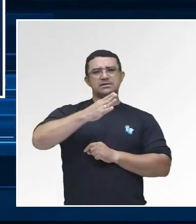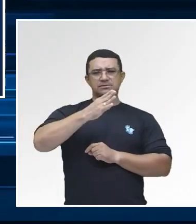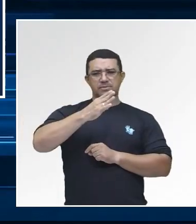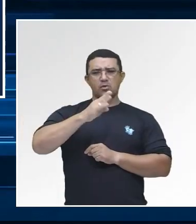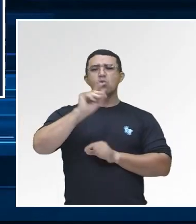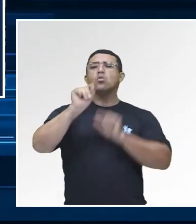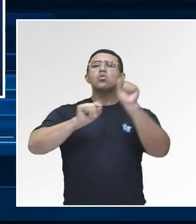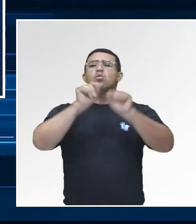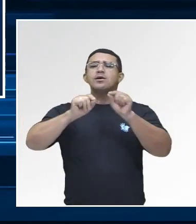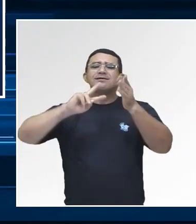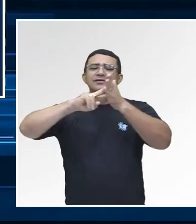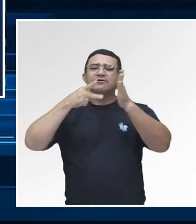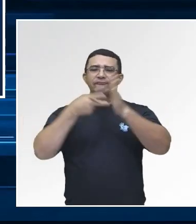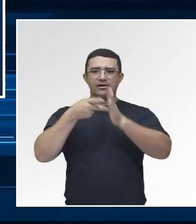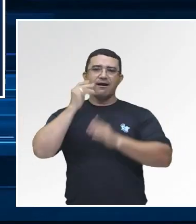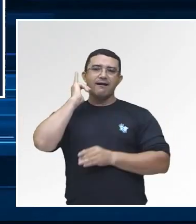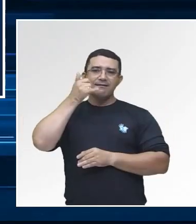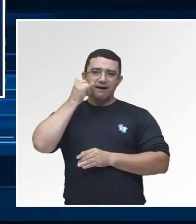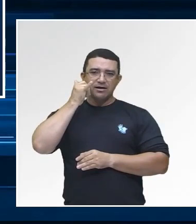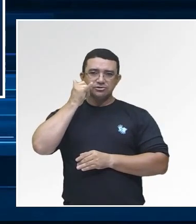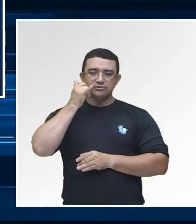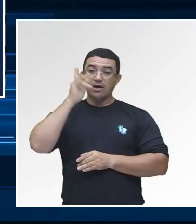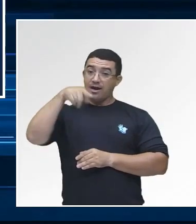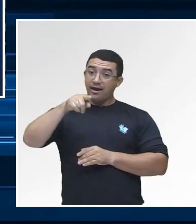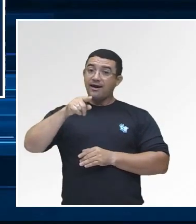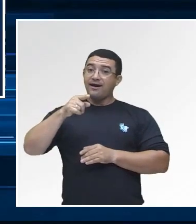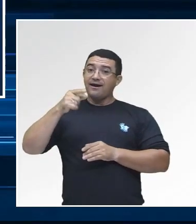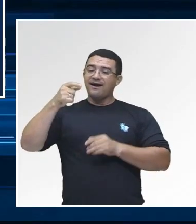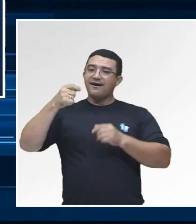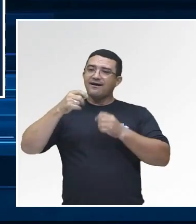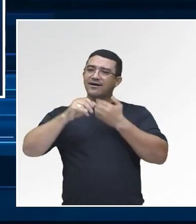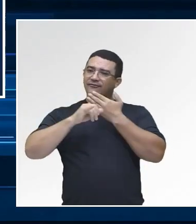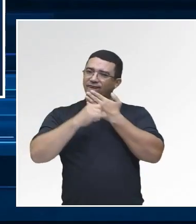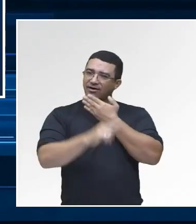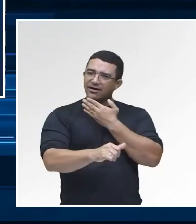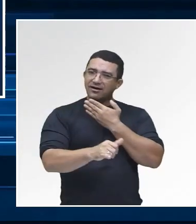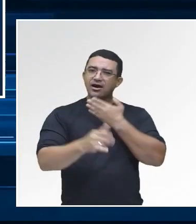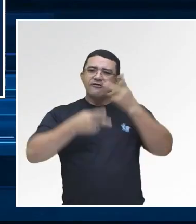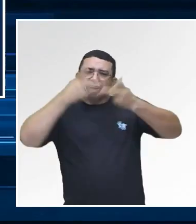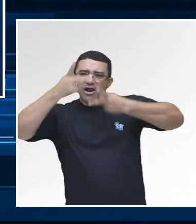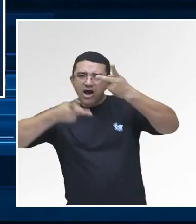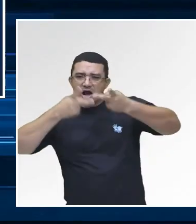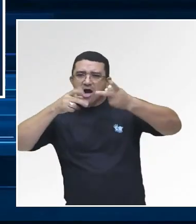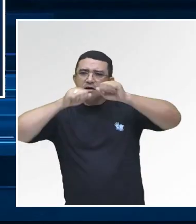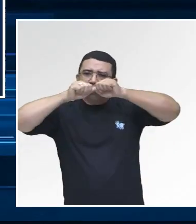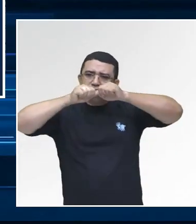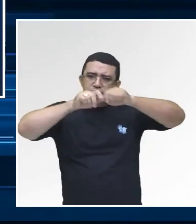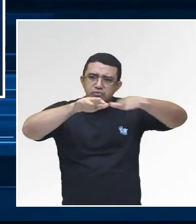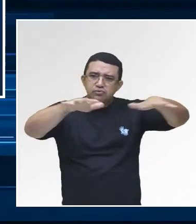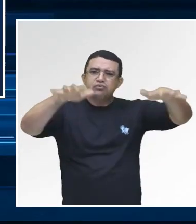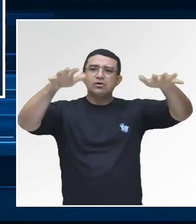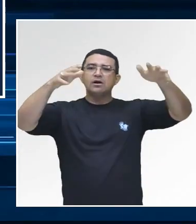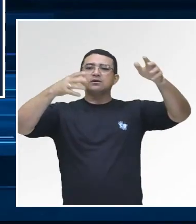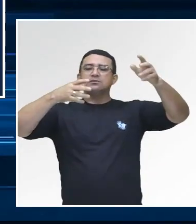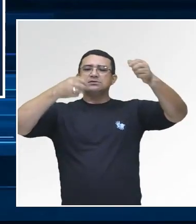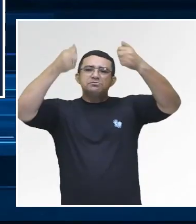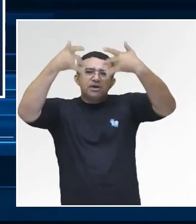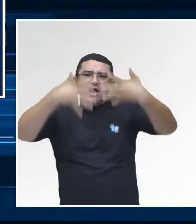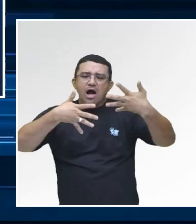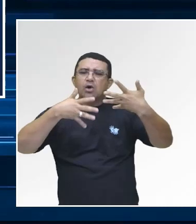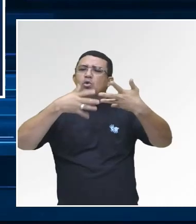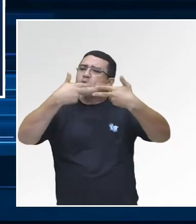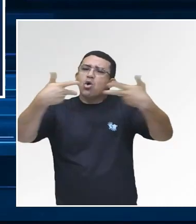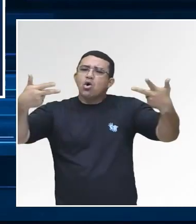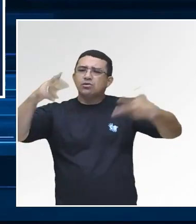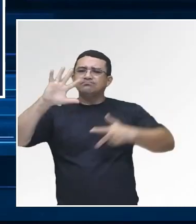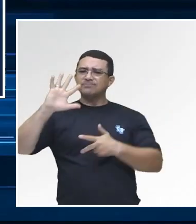uma narrativa, né, que é contar, dizer, narrar um fato, um